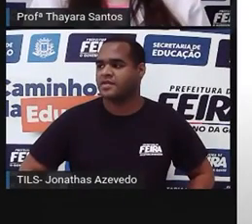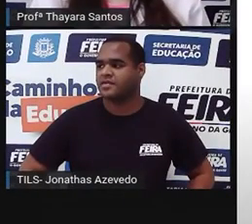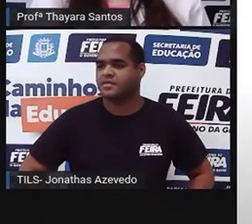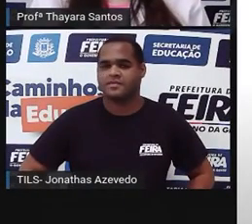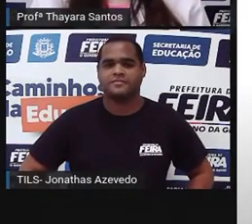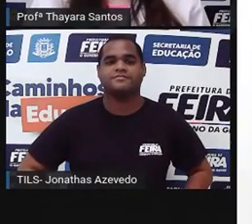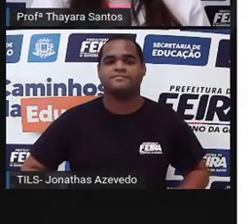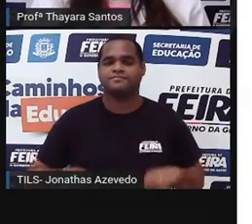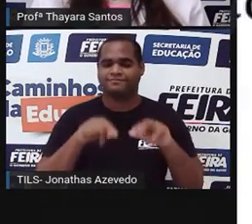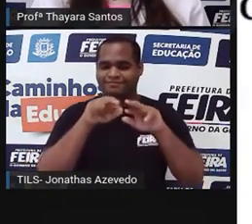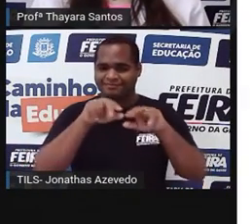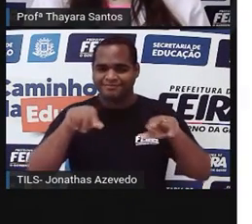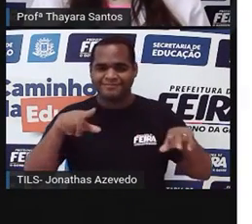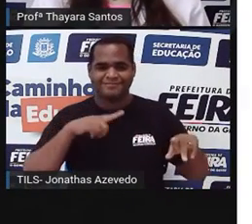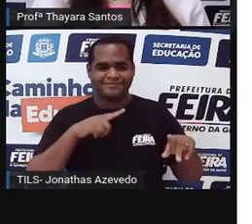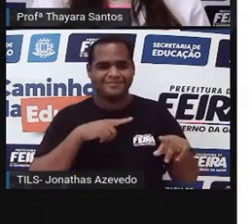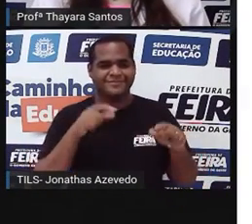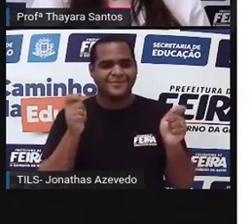Sistêmicos.